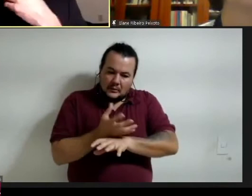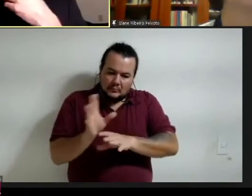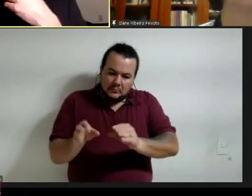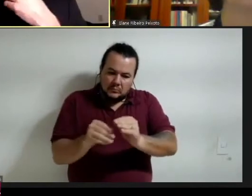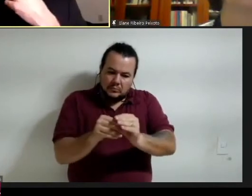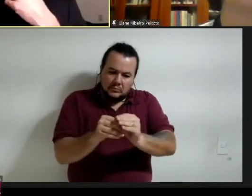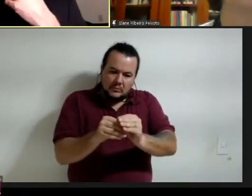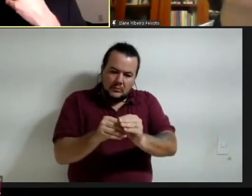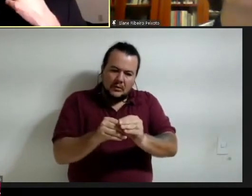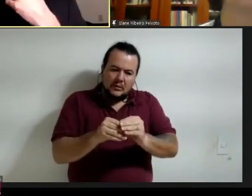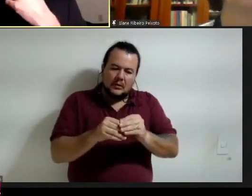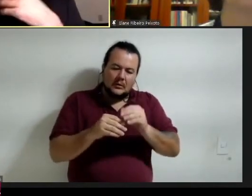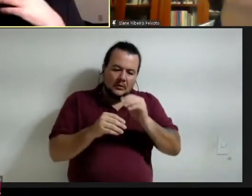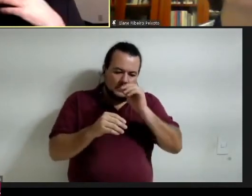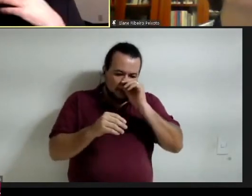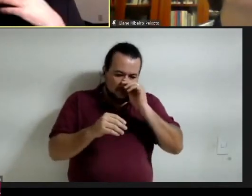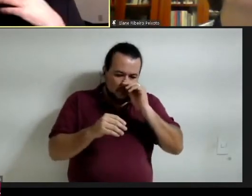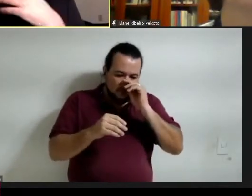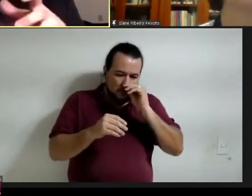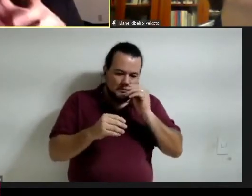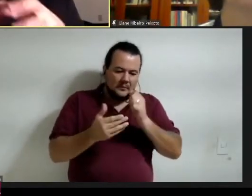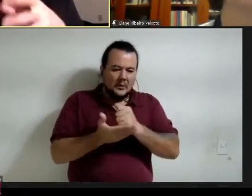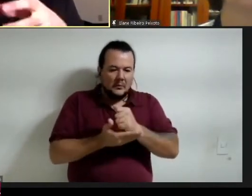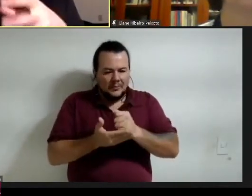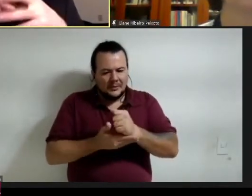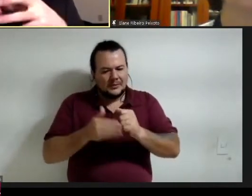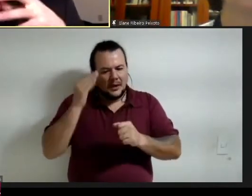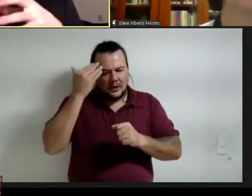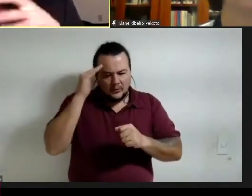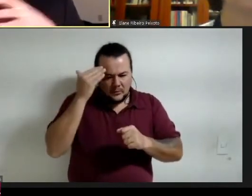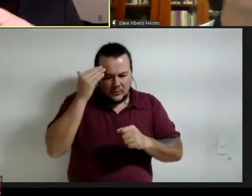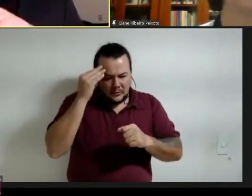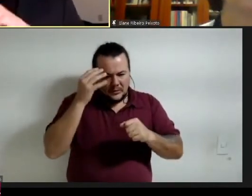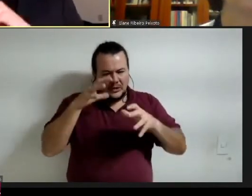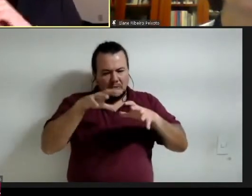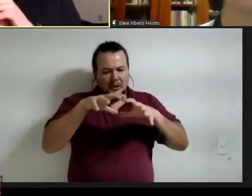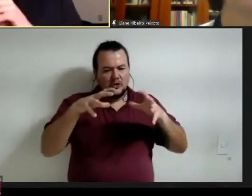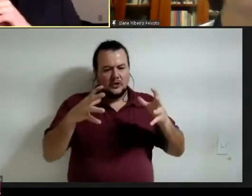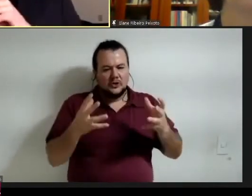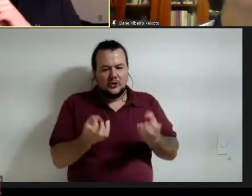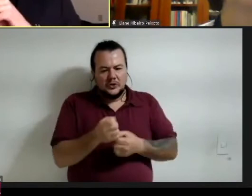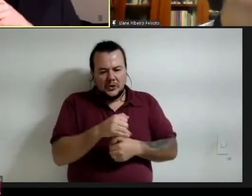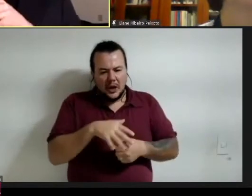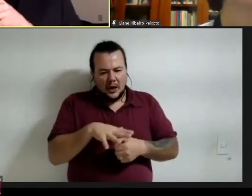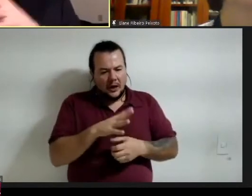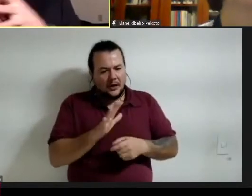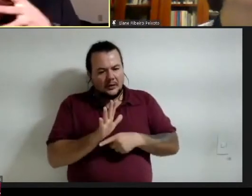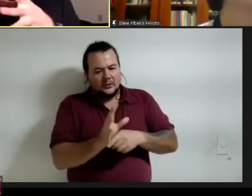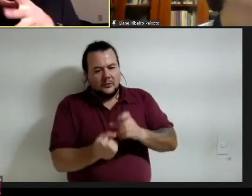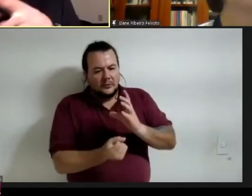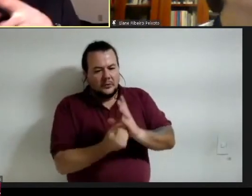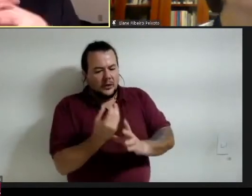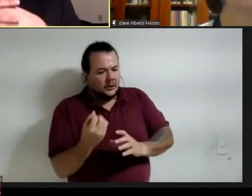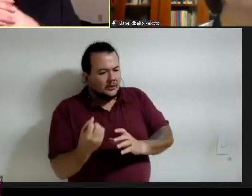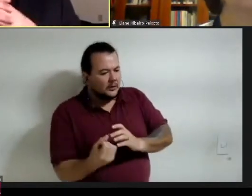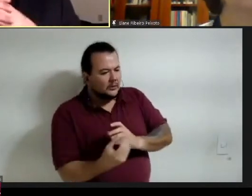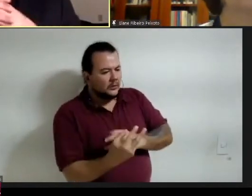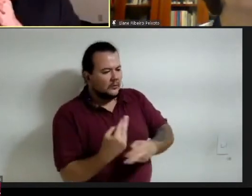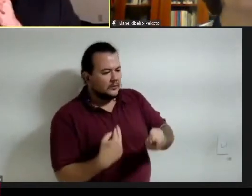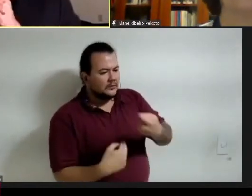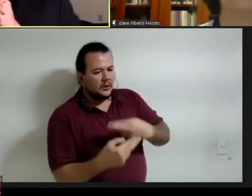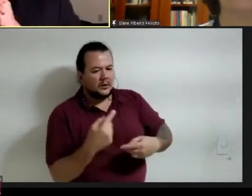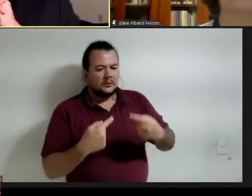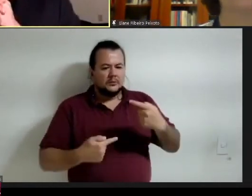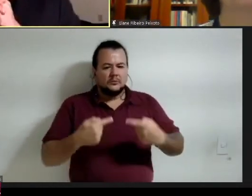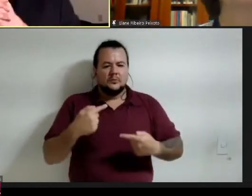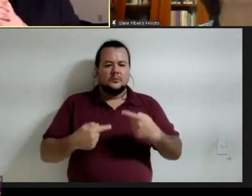através de um entendimento espacial, ajudar a criar novas relações políticas dentro da